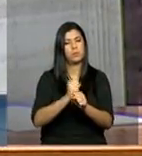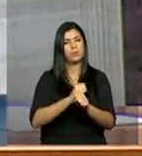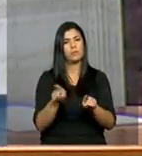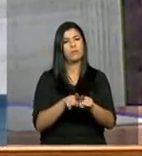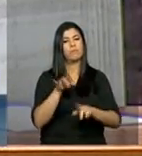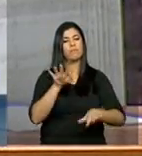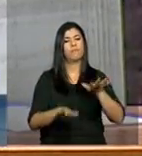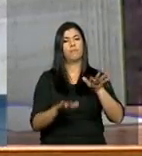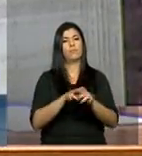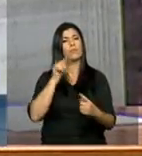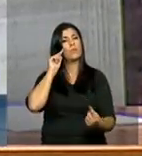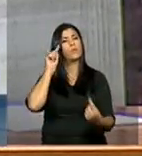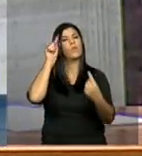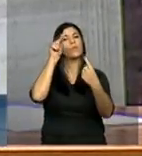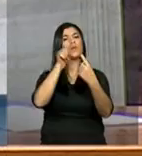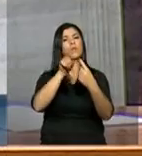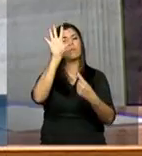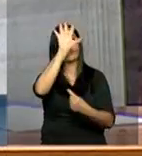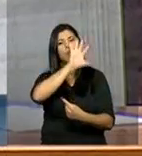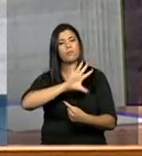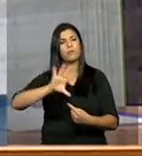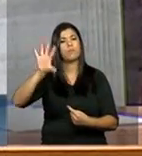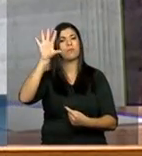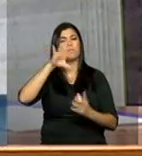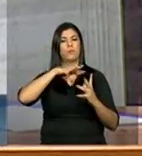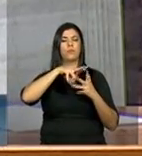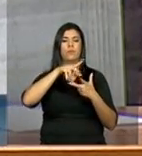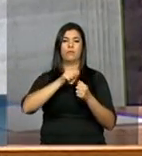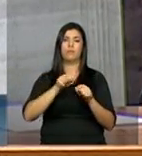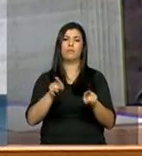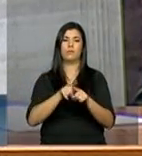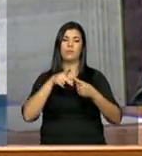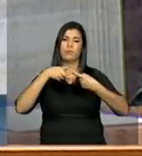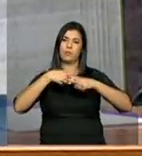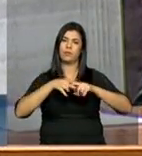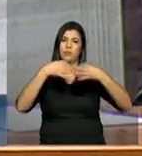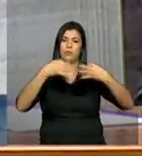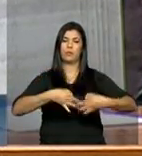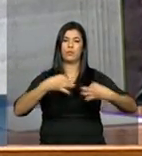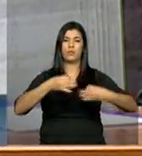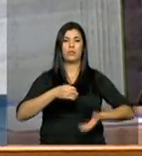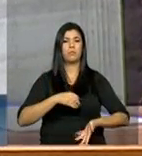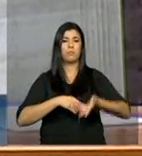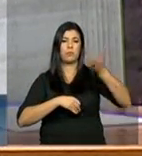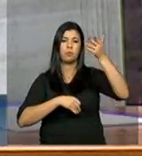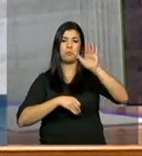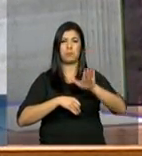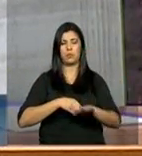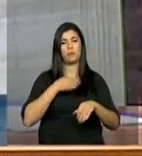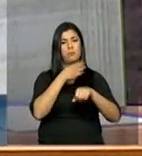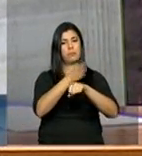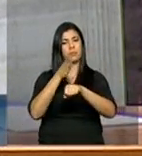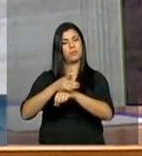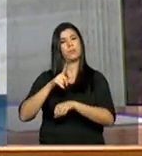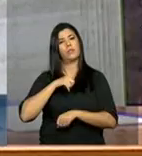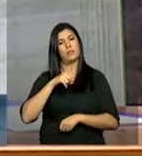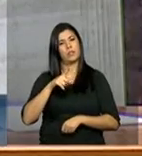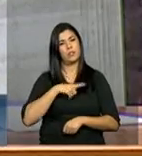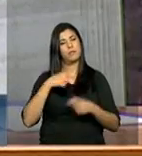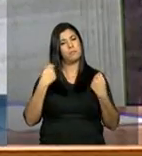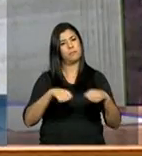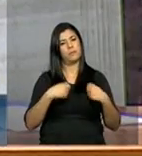das previsões internacionais do preço do barril do petróleo, ela vai ajustar para cima ou para baixo os investimentos que